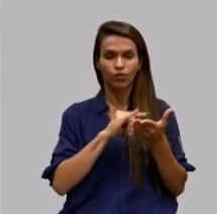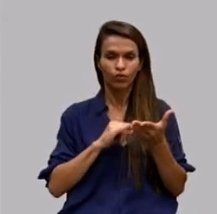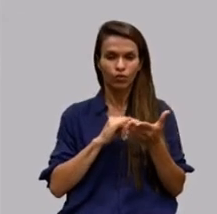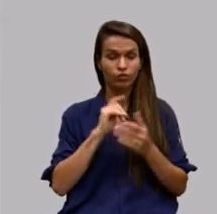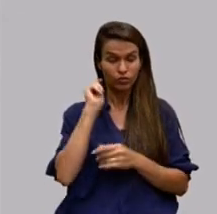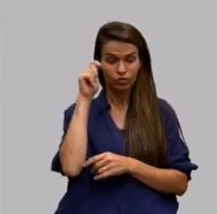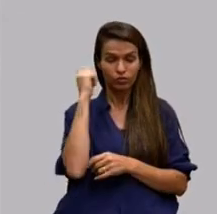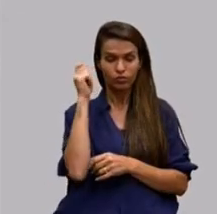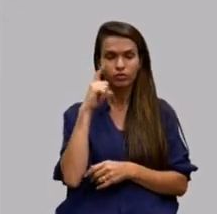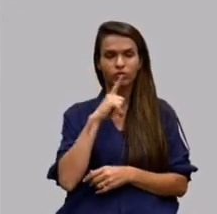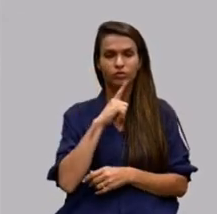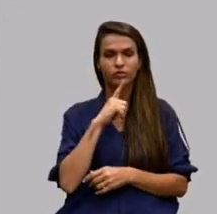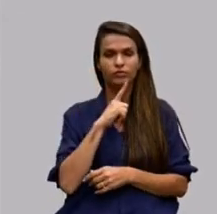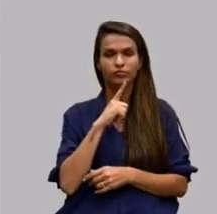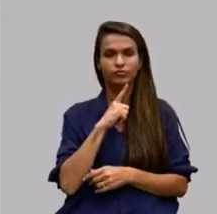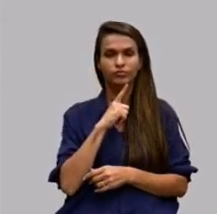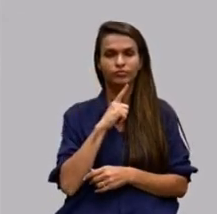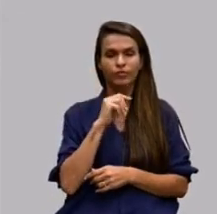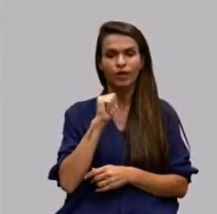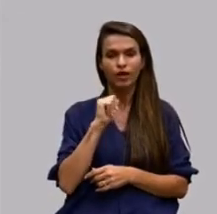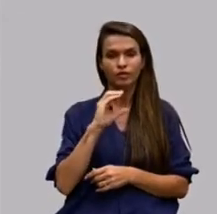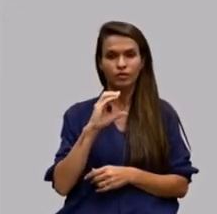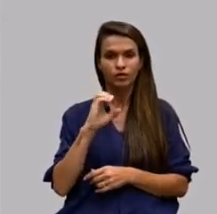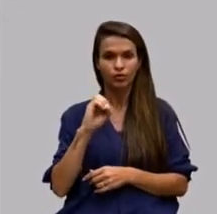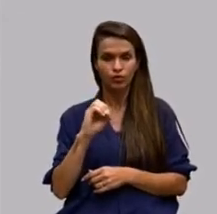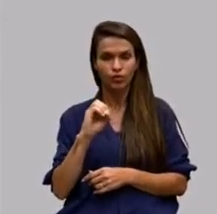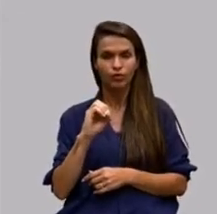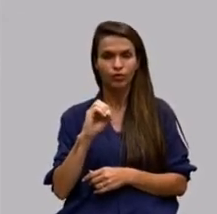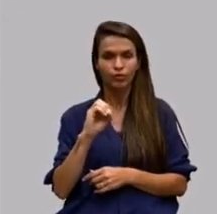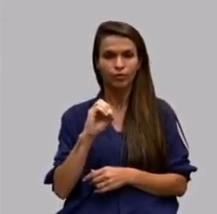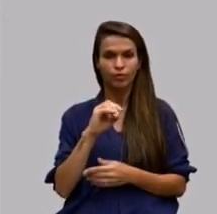uma ACO, uma